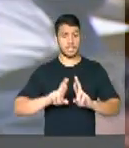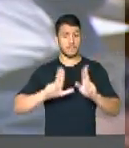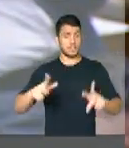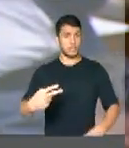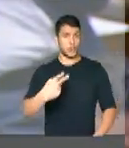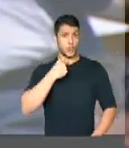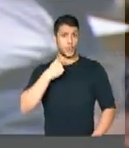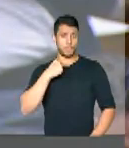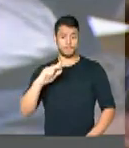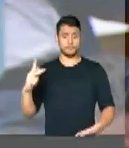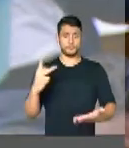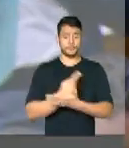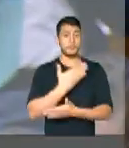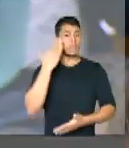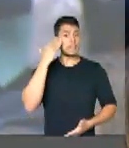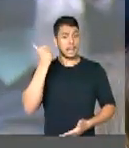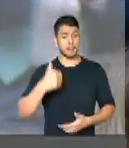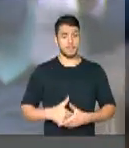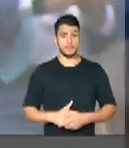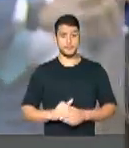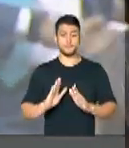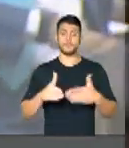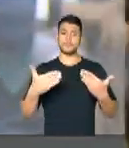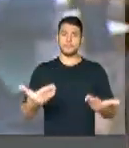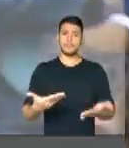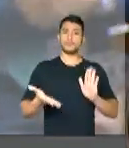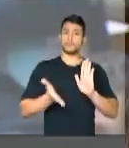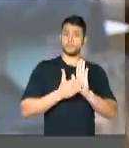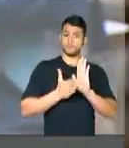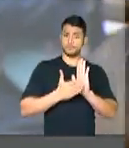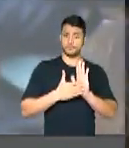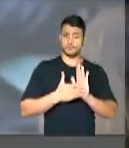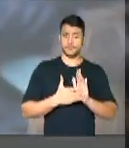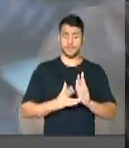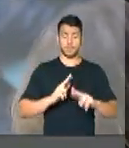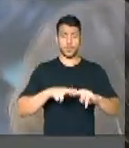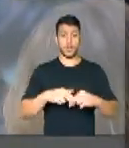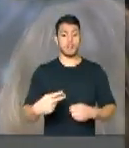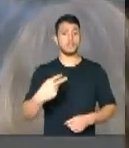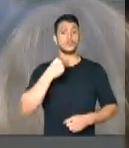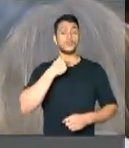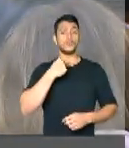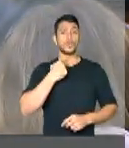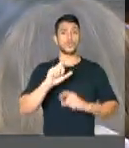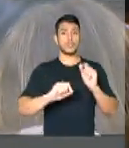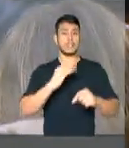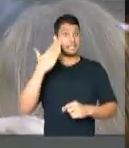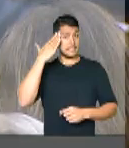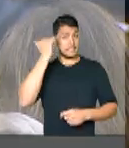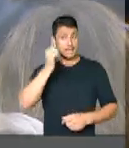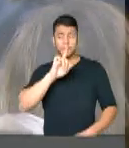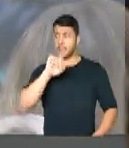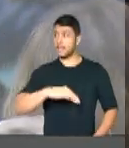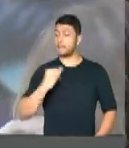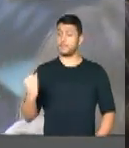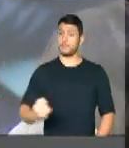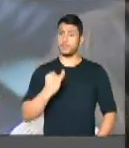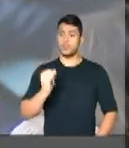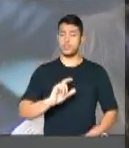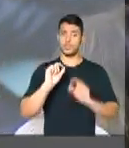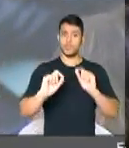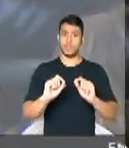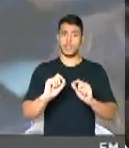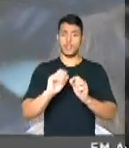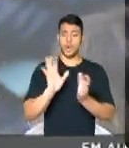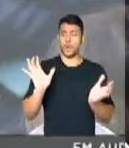diferença não pode existir e eles sabem disso. Então, de parabéns, porque não podem e sabem da importância das